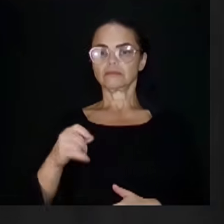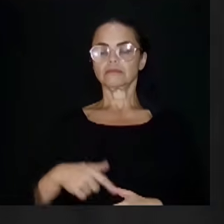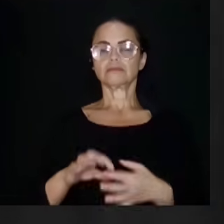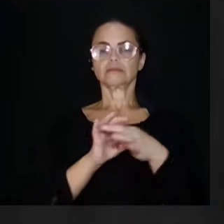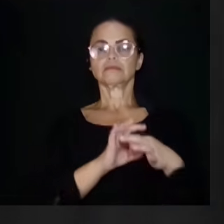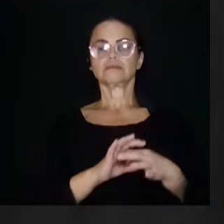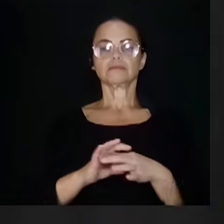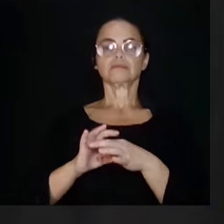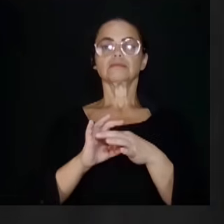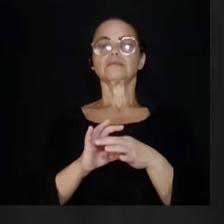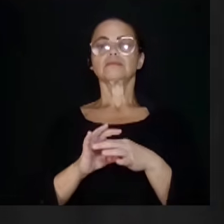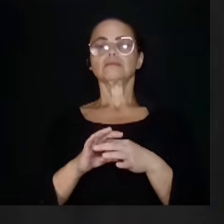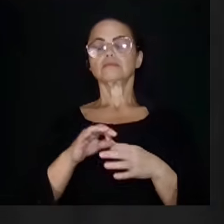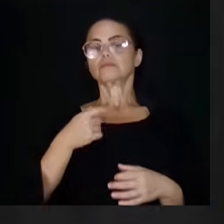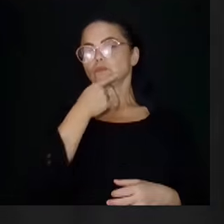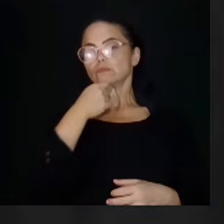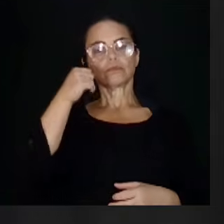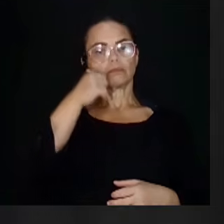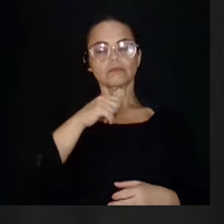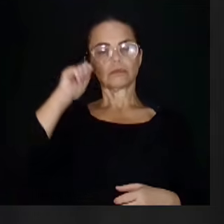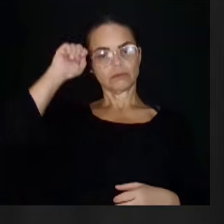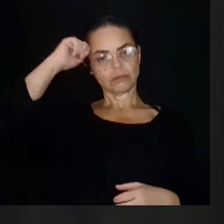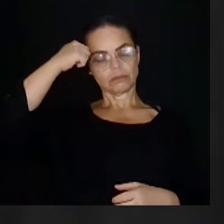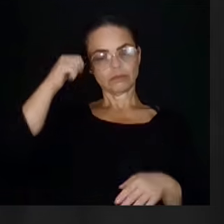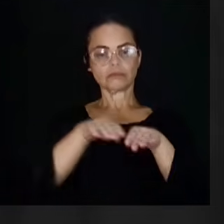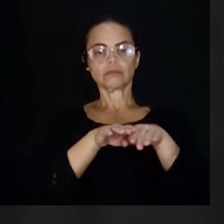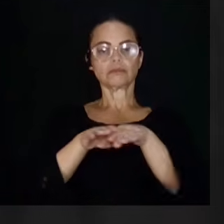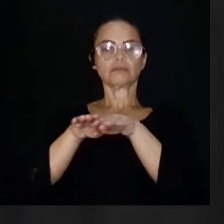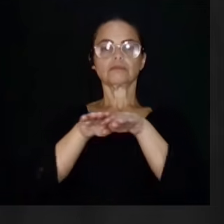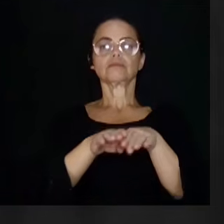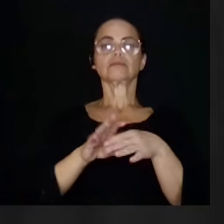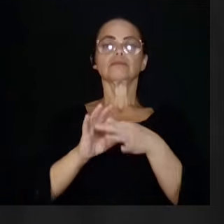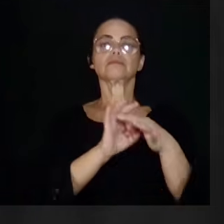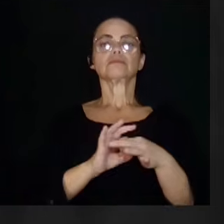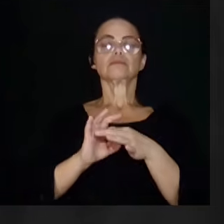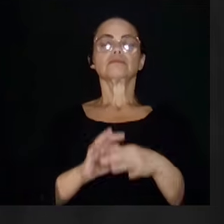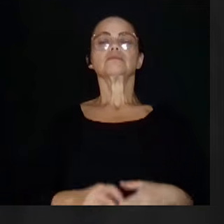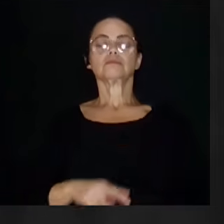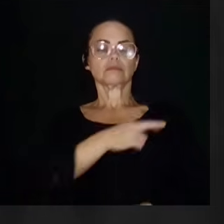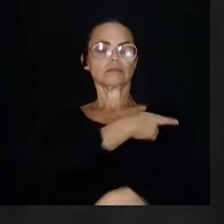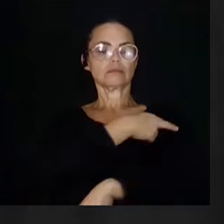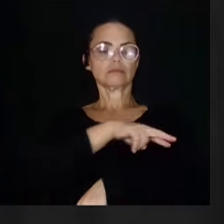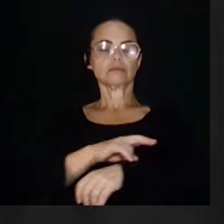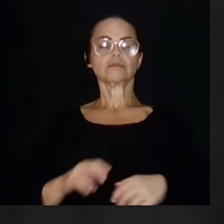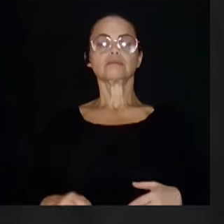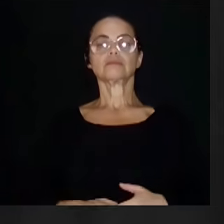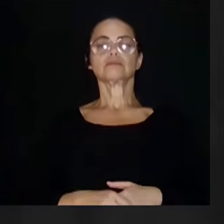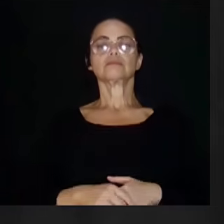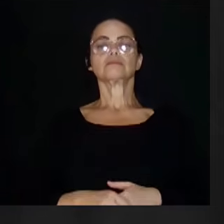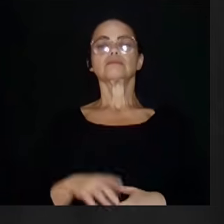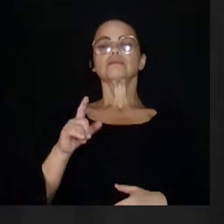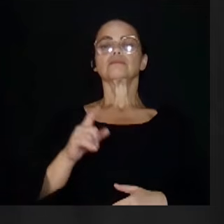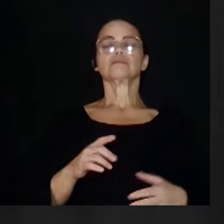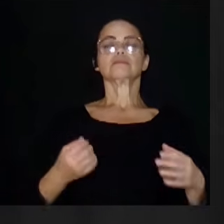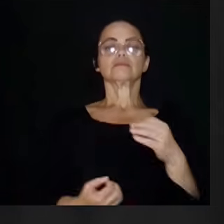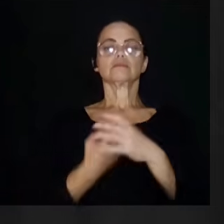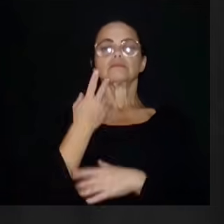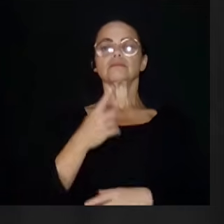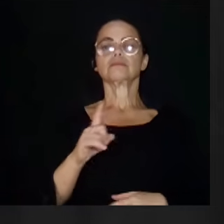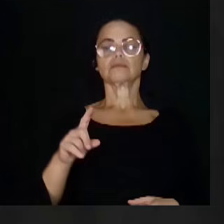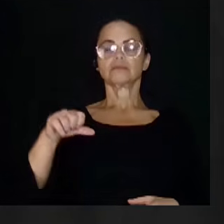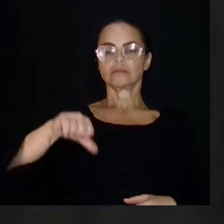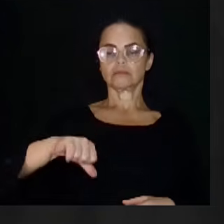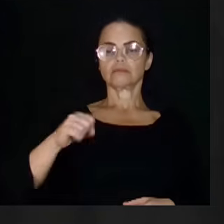entidade de movimento negro. Ela foi fundada em 88 na Bahia,